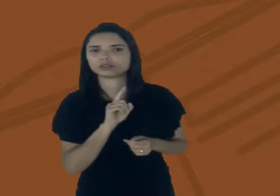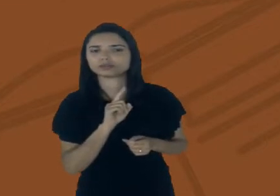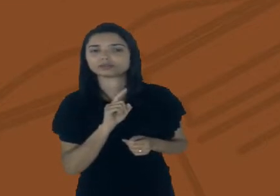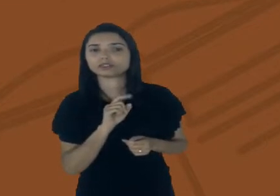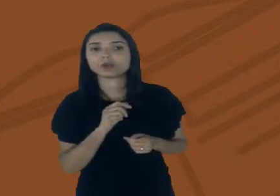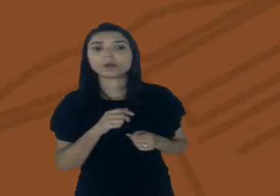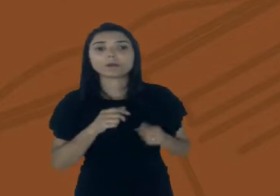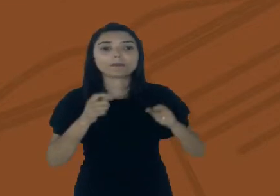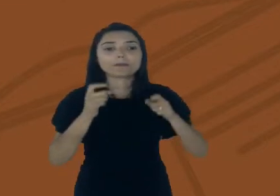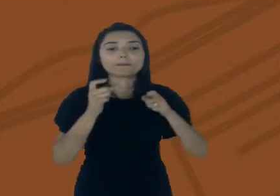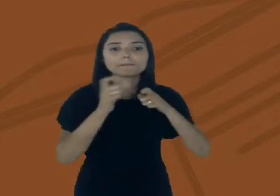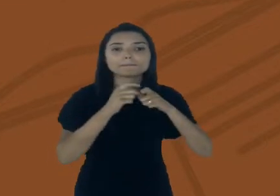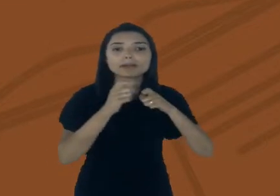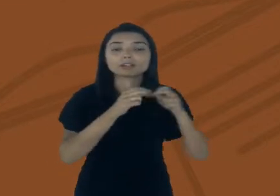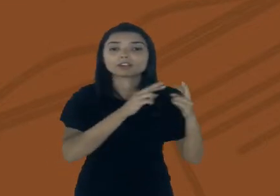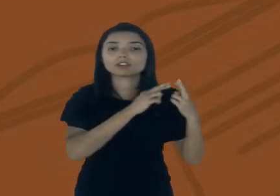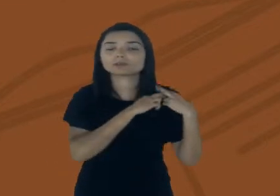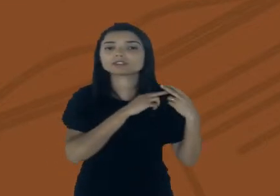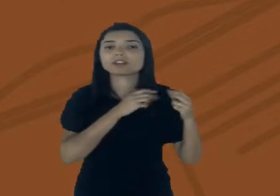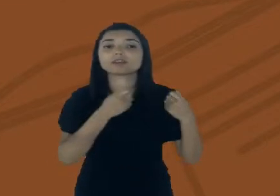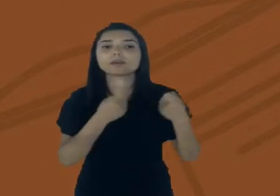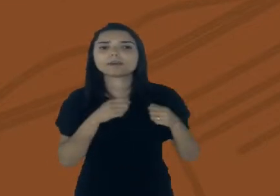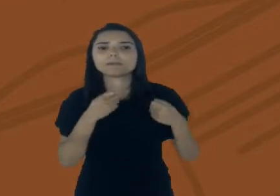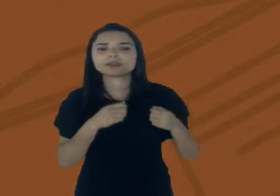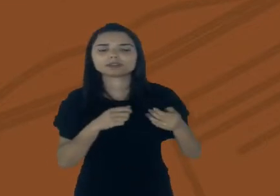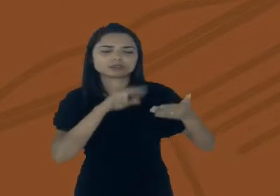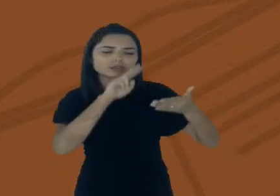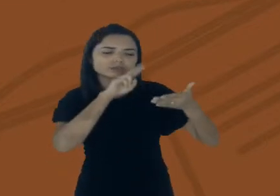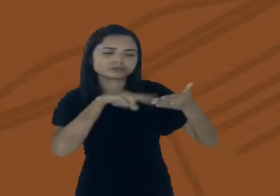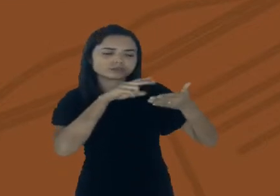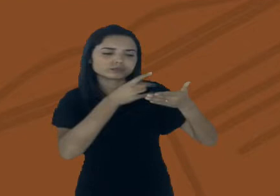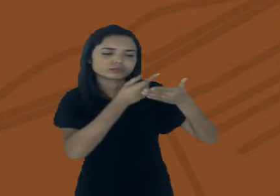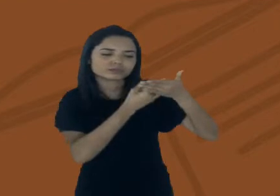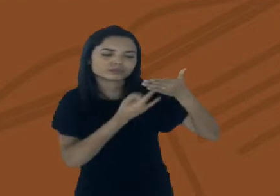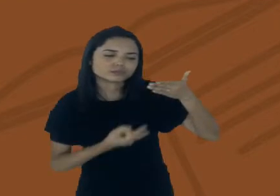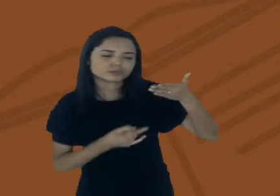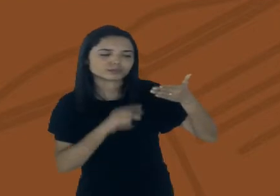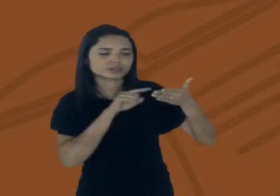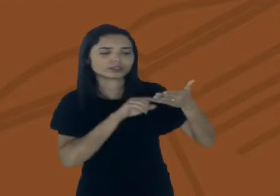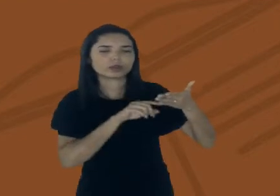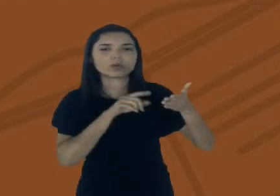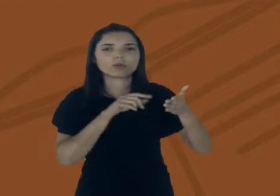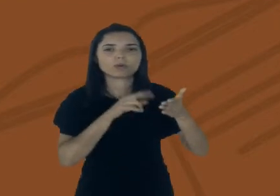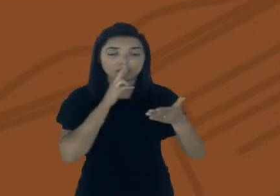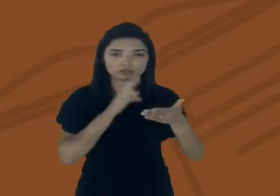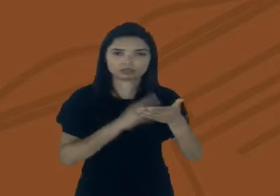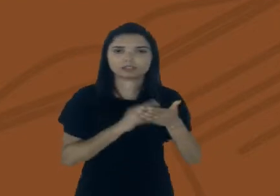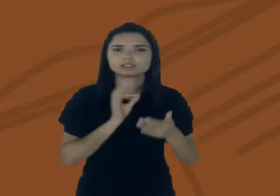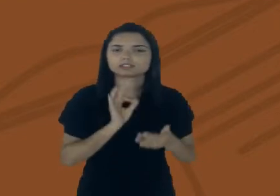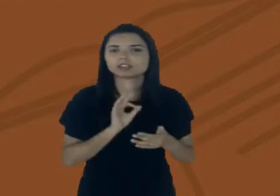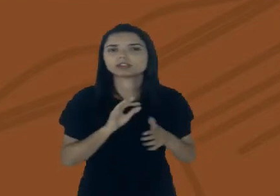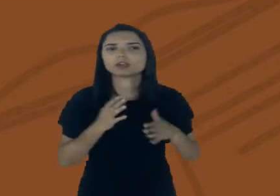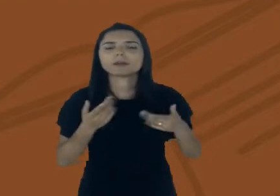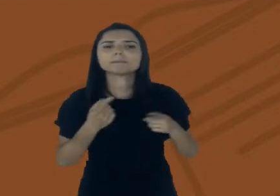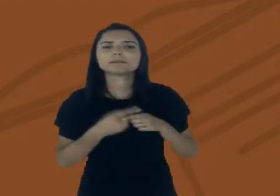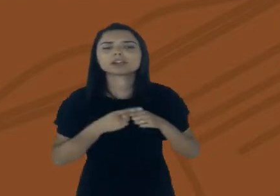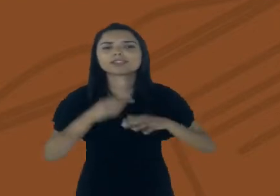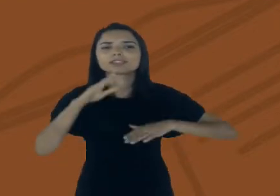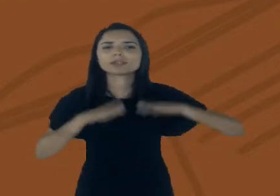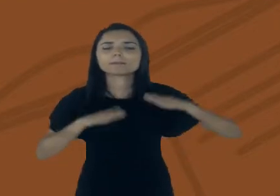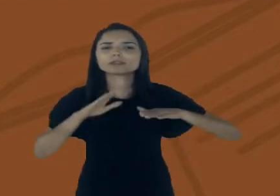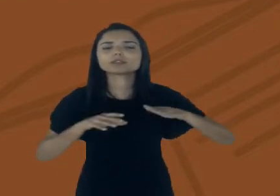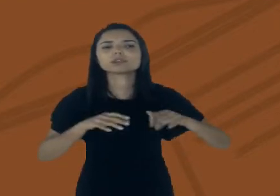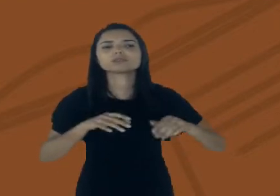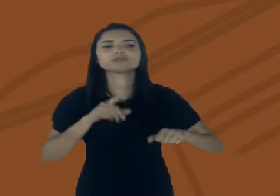sempre é um médico. Mas a gente tem que se atentar. O nosso corpo, em algum momento, ele vai estar com a glicemia alta? Vai. Por exemplo, depois que a gente